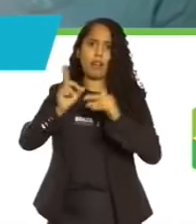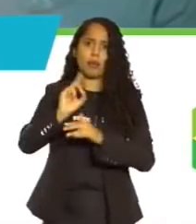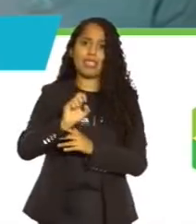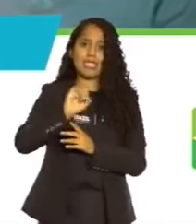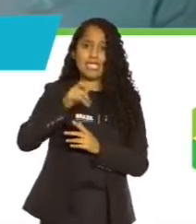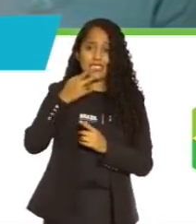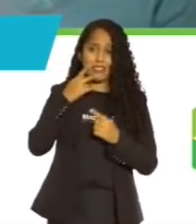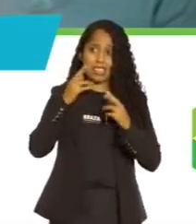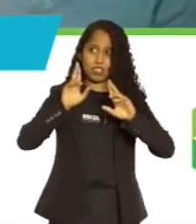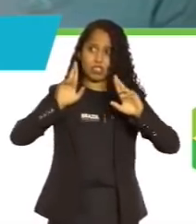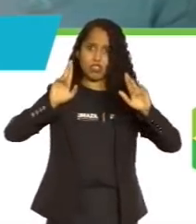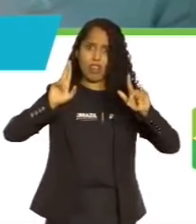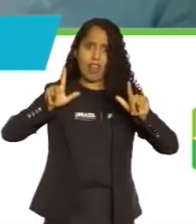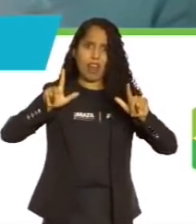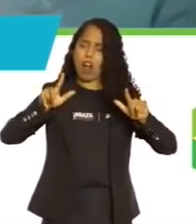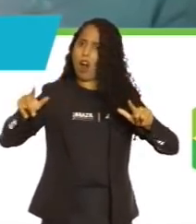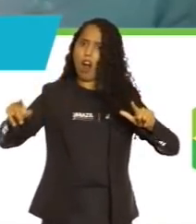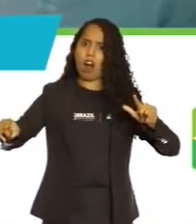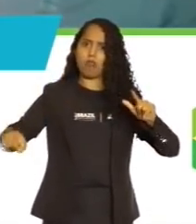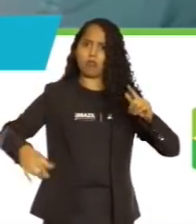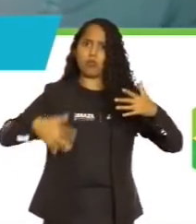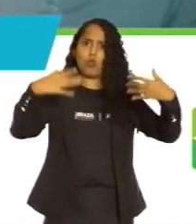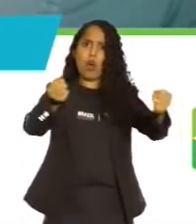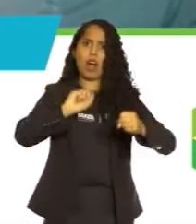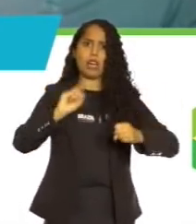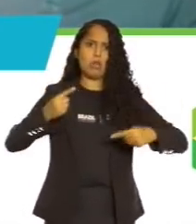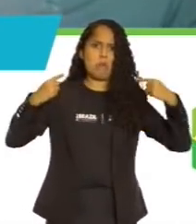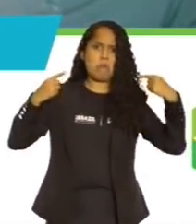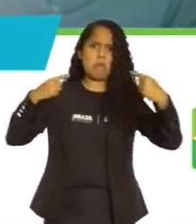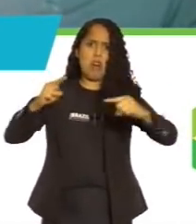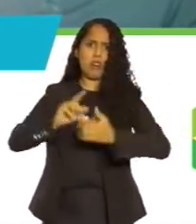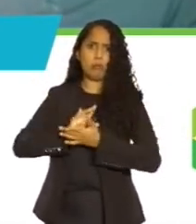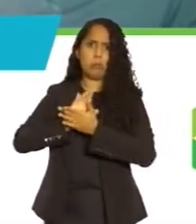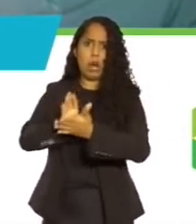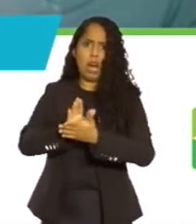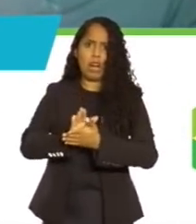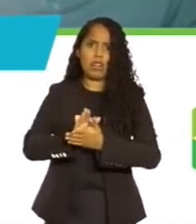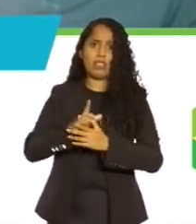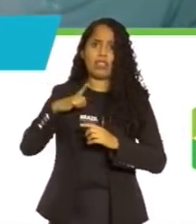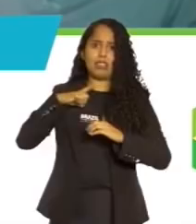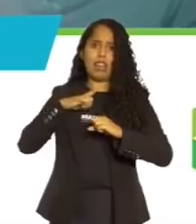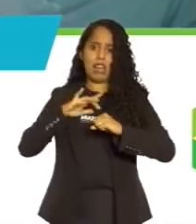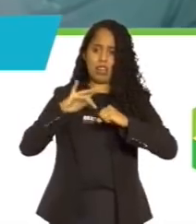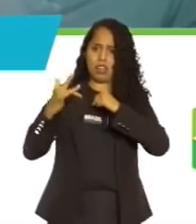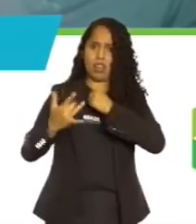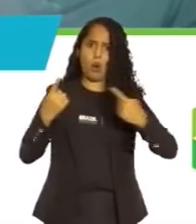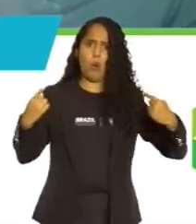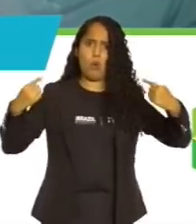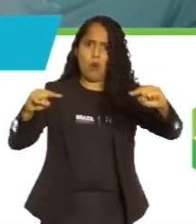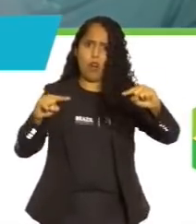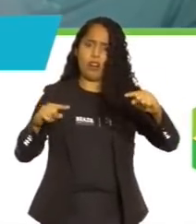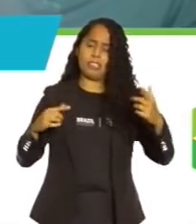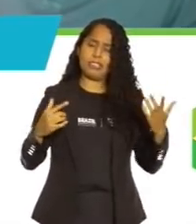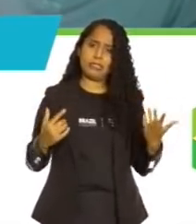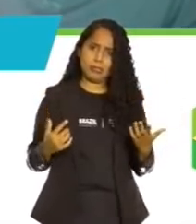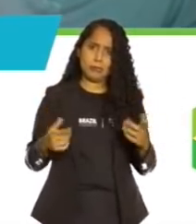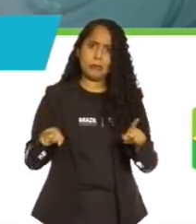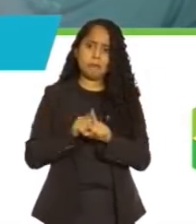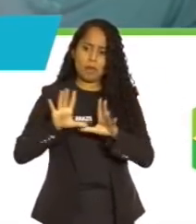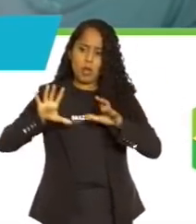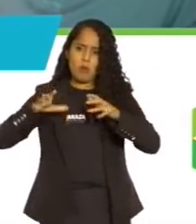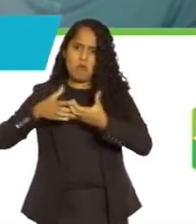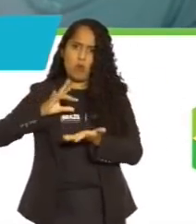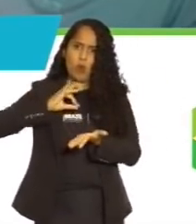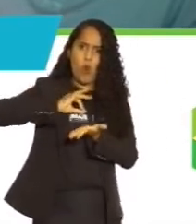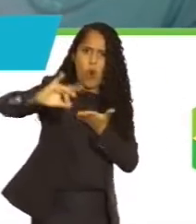em relação ao governo Bolsonaro, você é assacado, atacado, intimidado pelas redes sociais. Um gabinete do ódio que, de